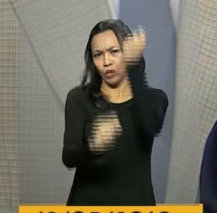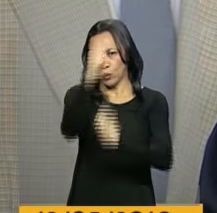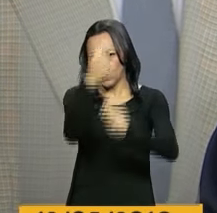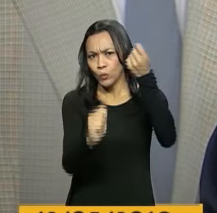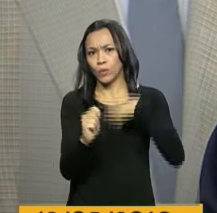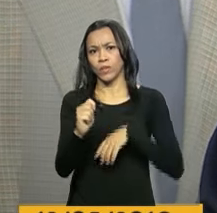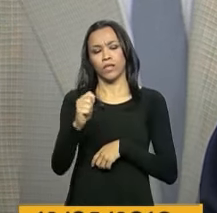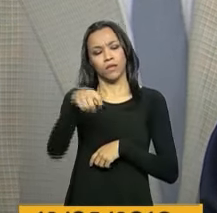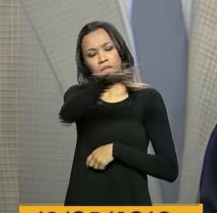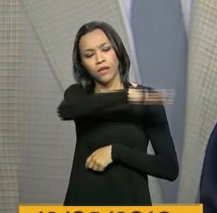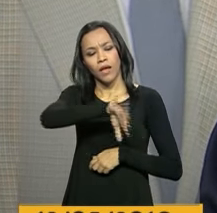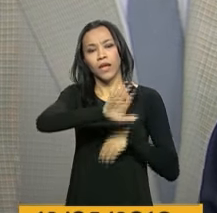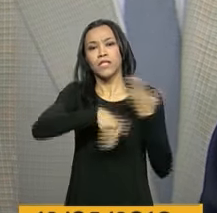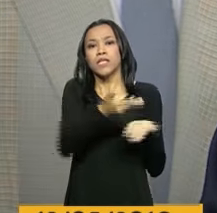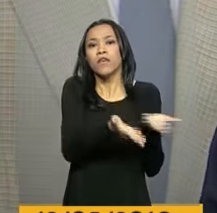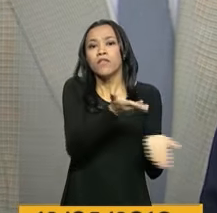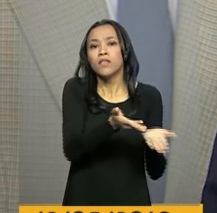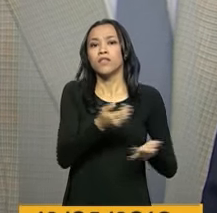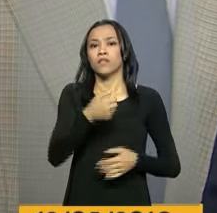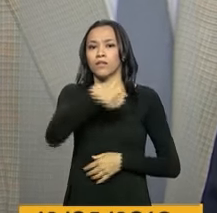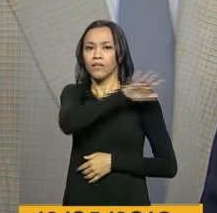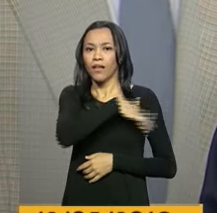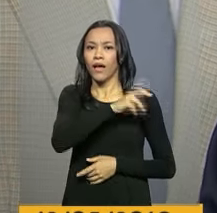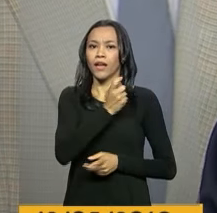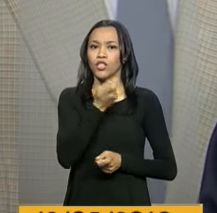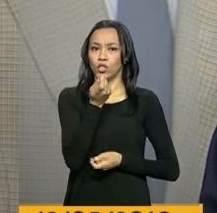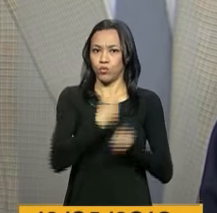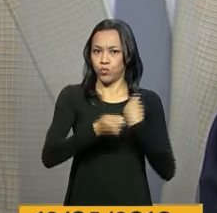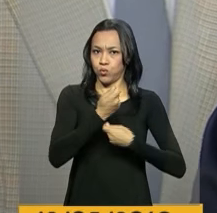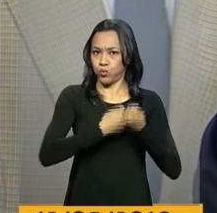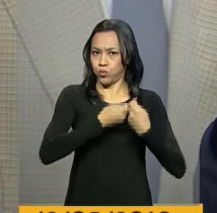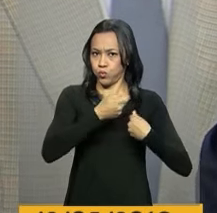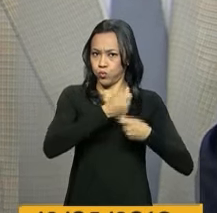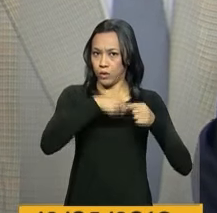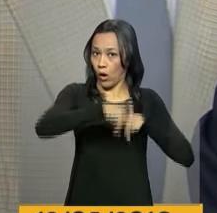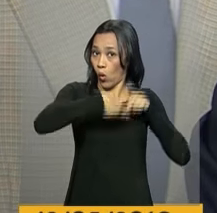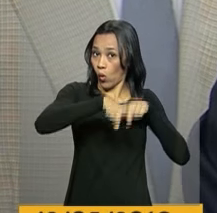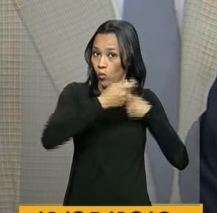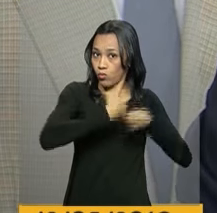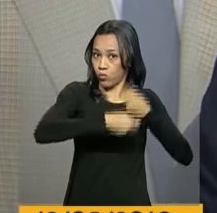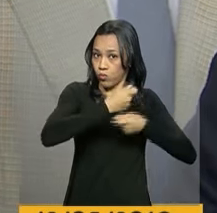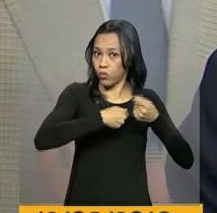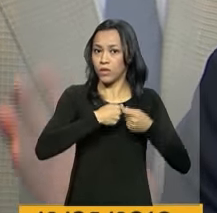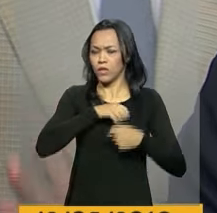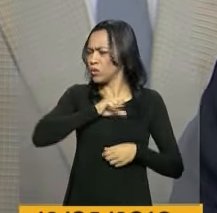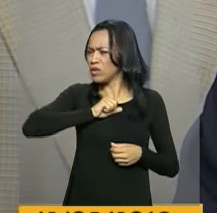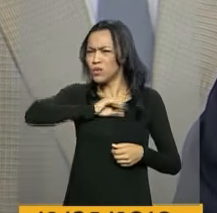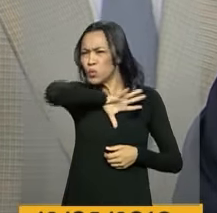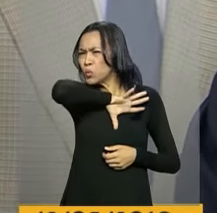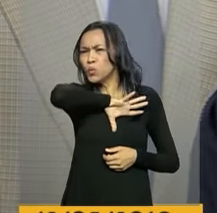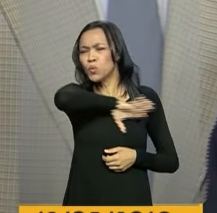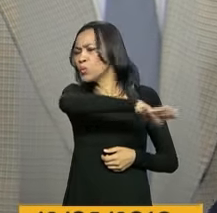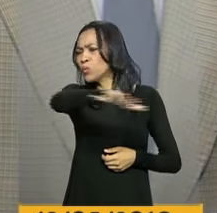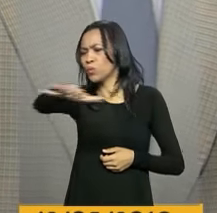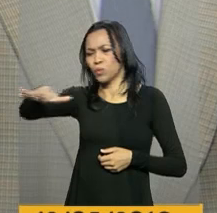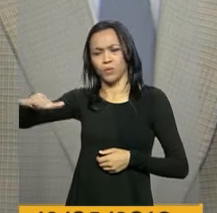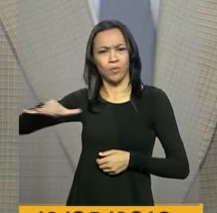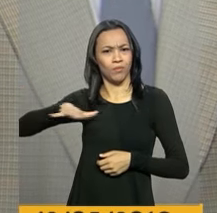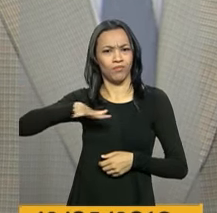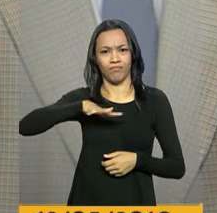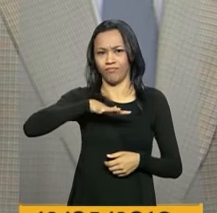do agronegócio e os trabalhadores, enfim, de todas as áreas